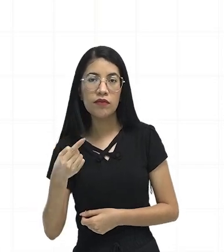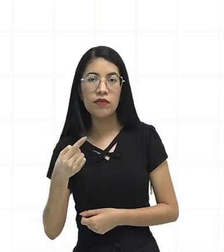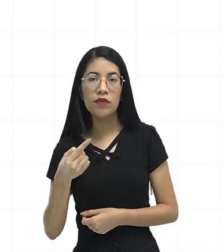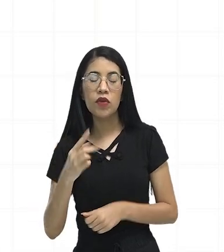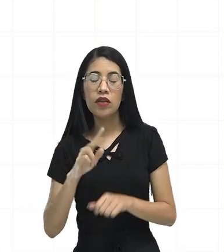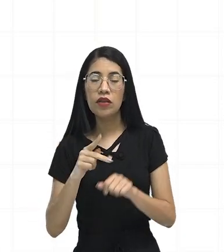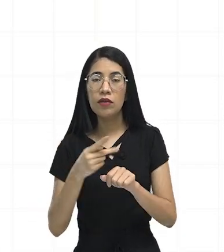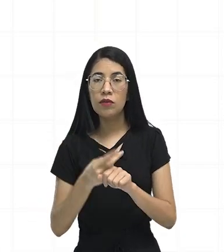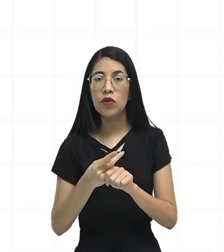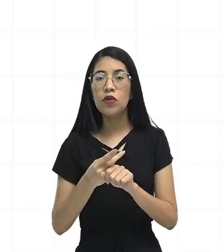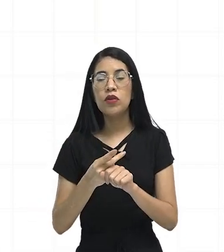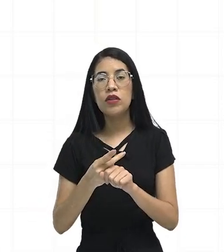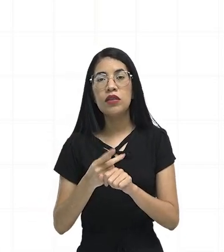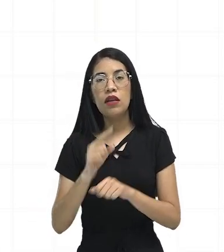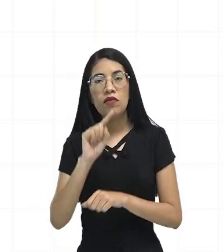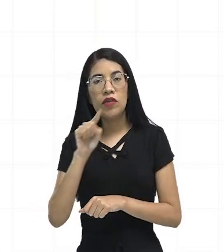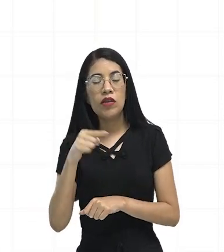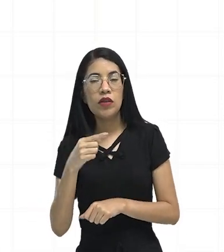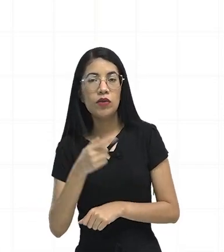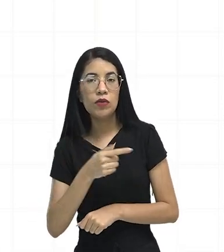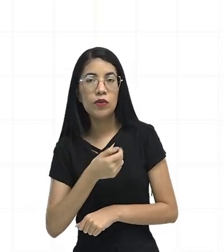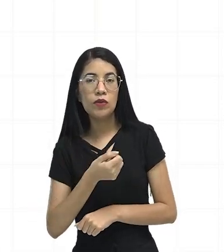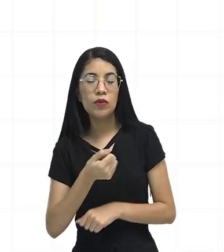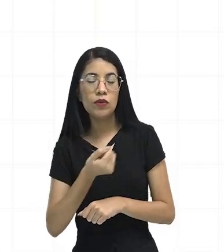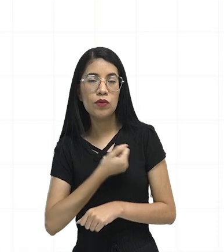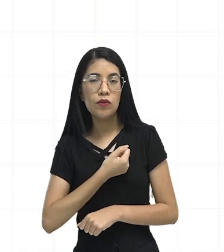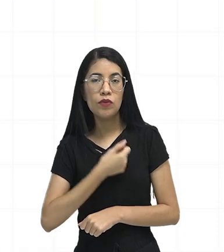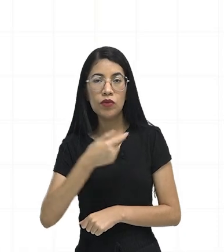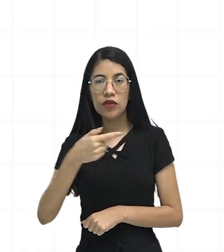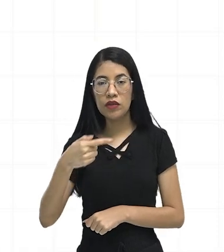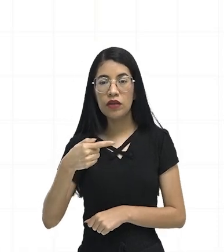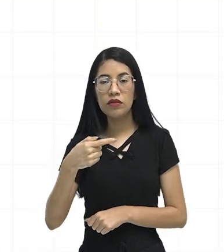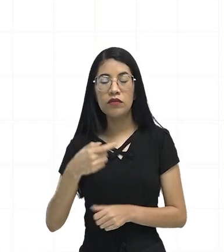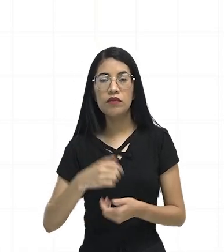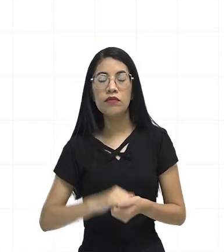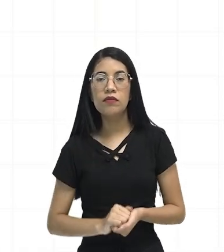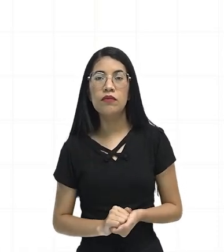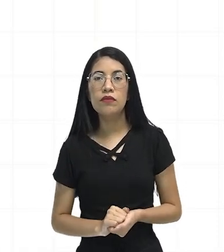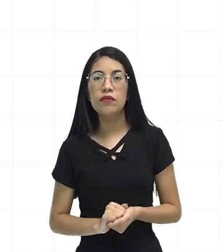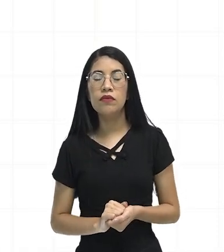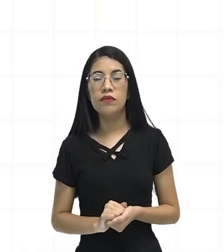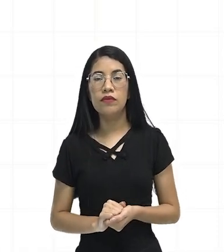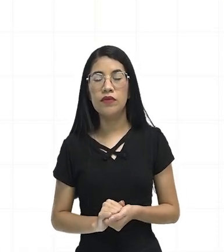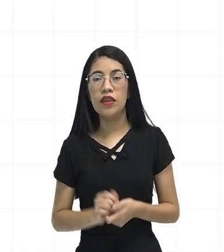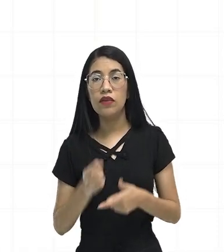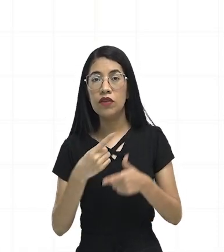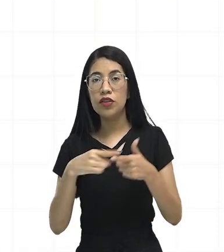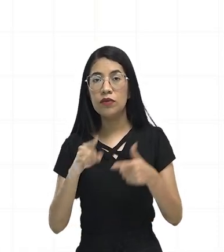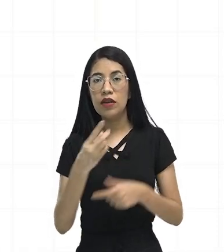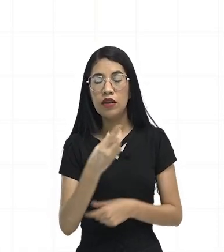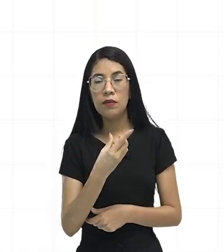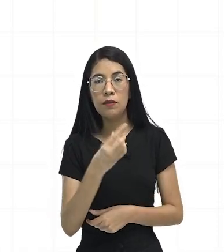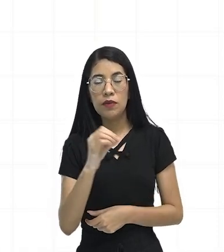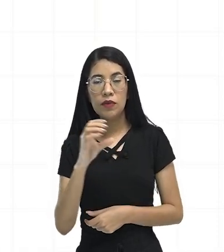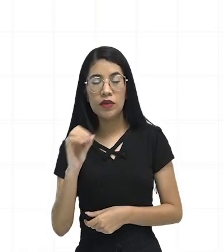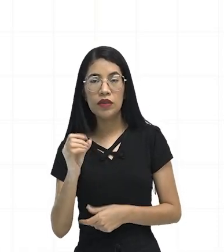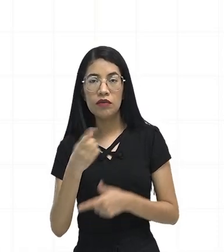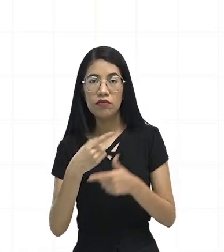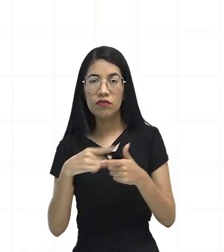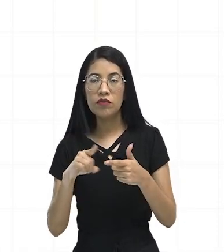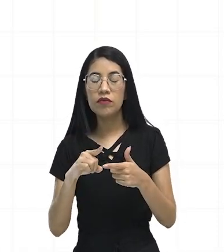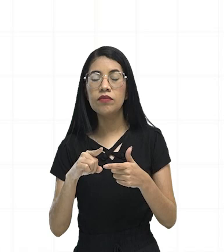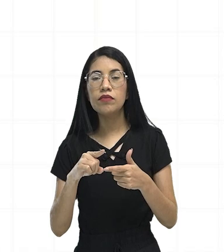logo após o 7, né? Está logo após o 7. Então, como a divisão é por 100, eu vou deslocar 2 casas.